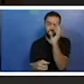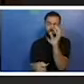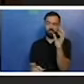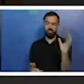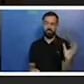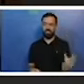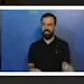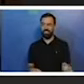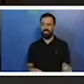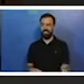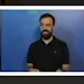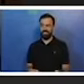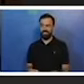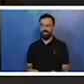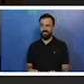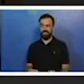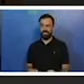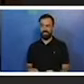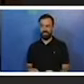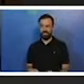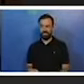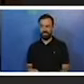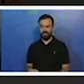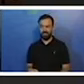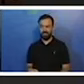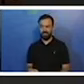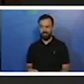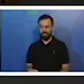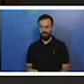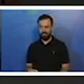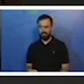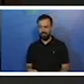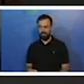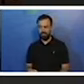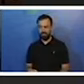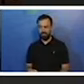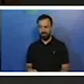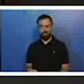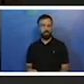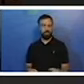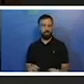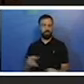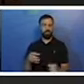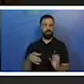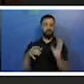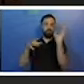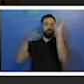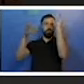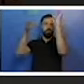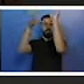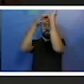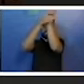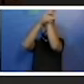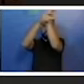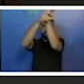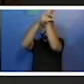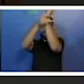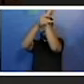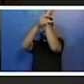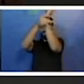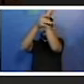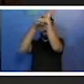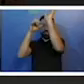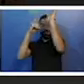Morro do professor e aí agora letra da gêmeas que a gente fez com certeza pegar mais alto na marca de cima vamos ver